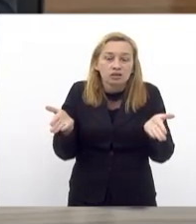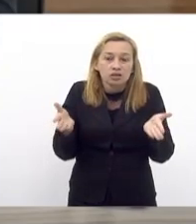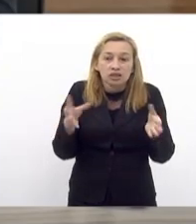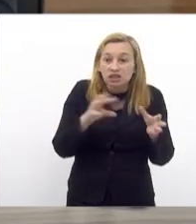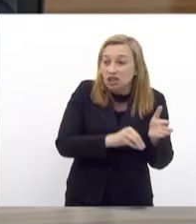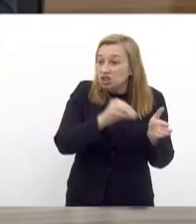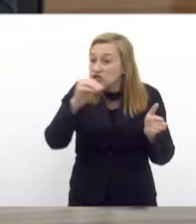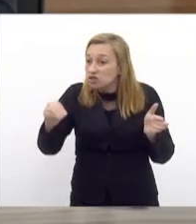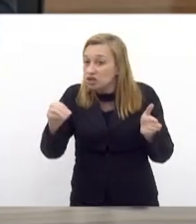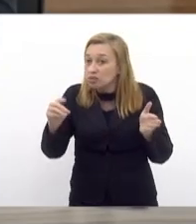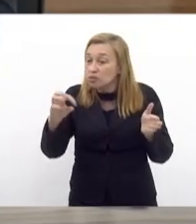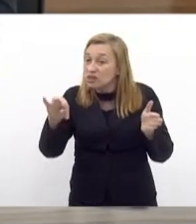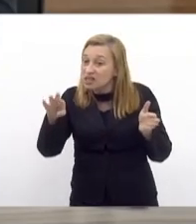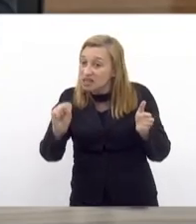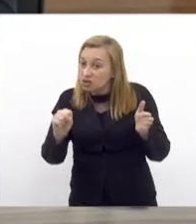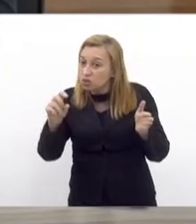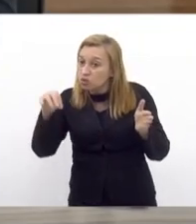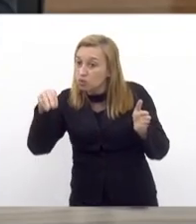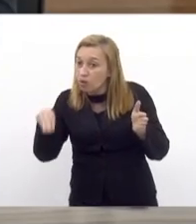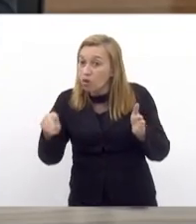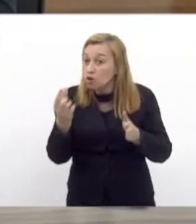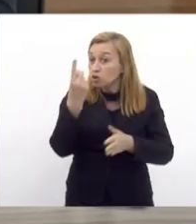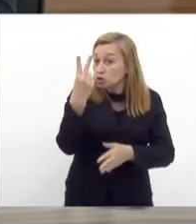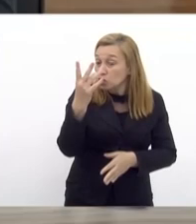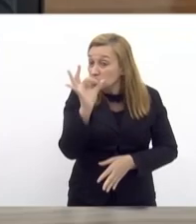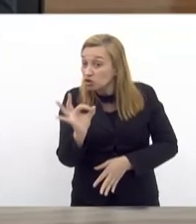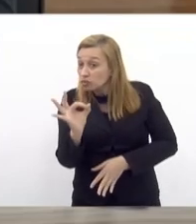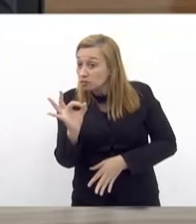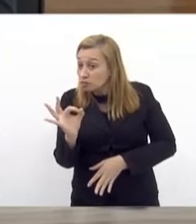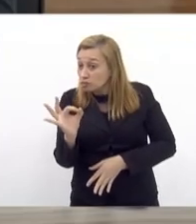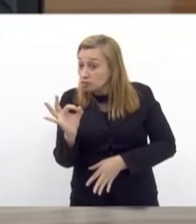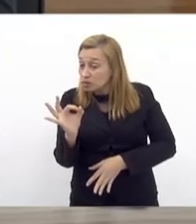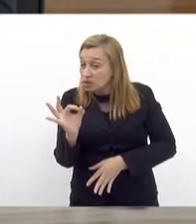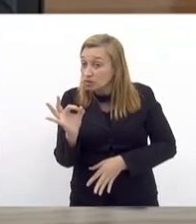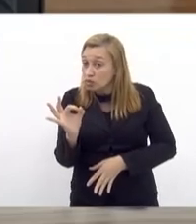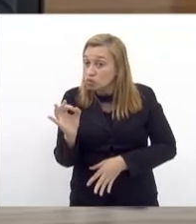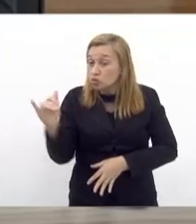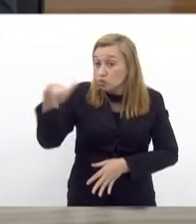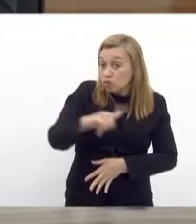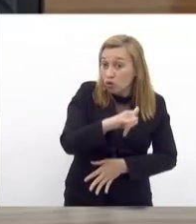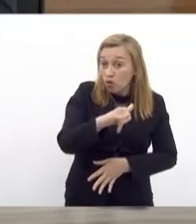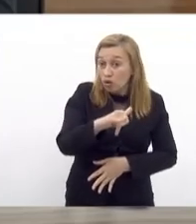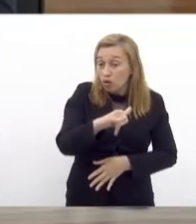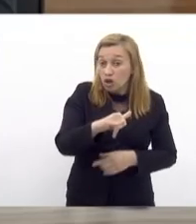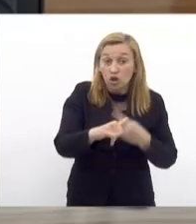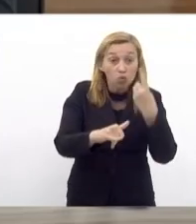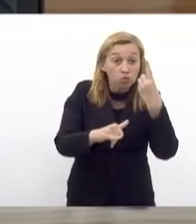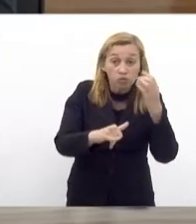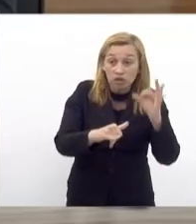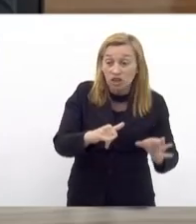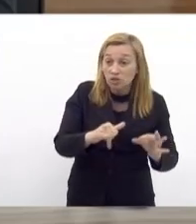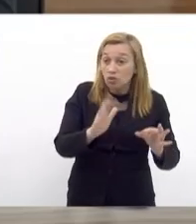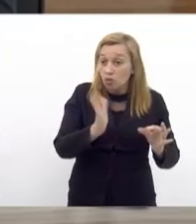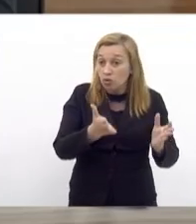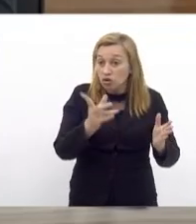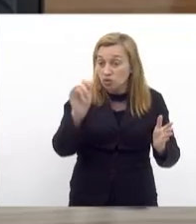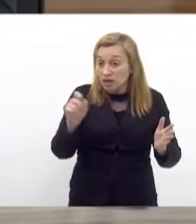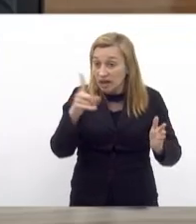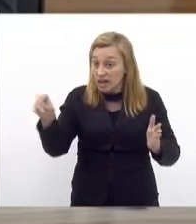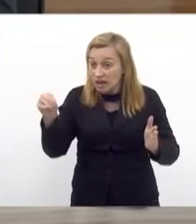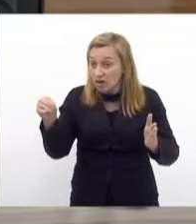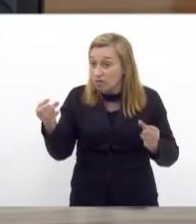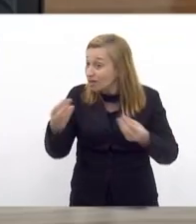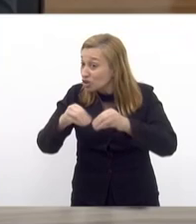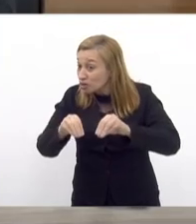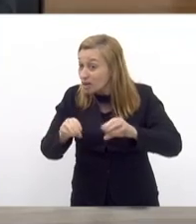transferir para o Santos Dumont 2/3 dos voos, e 1/3 hoje no Galeão, é quebrar o